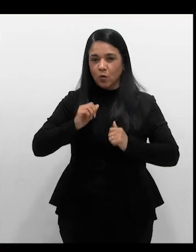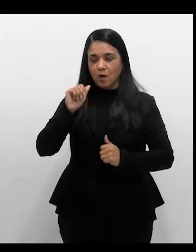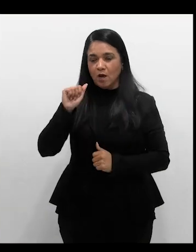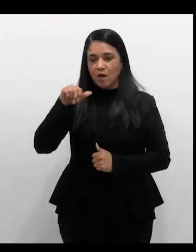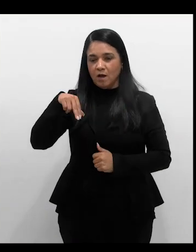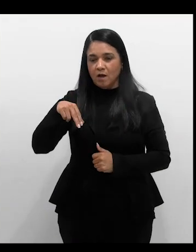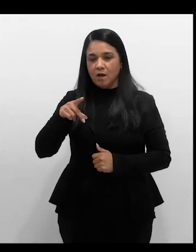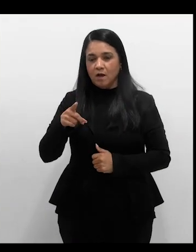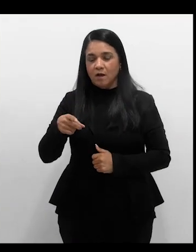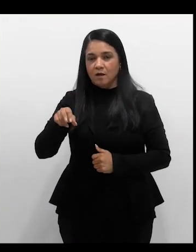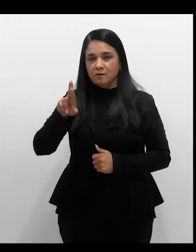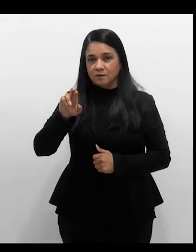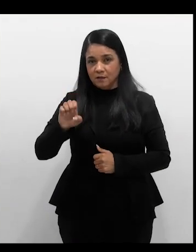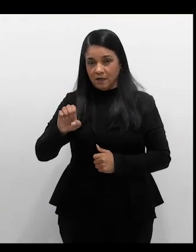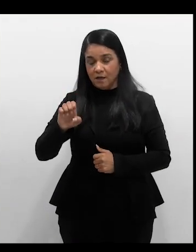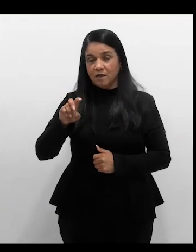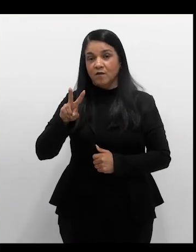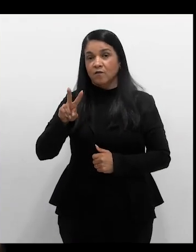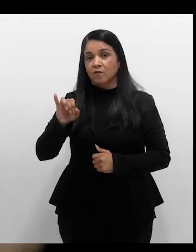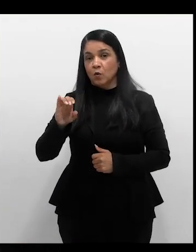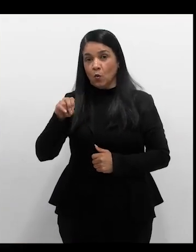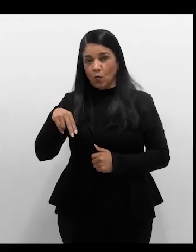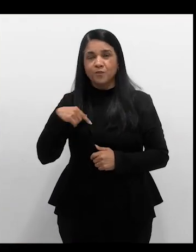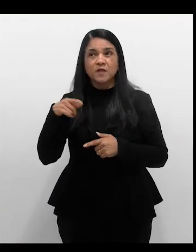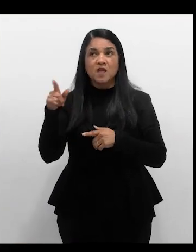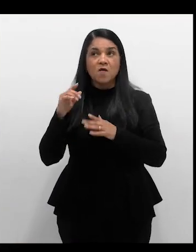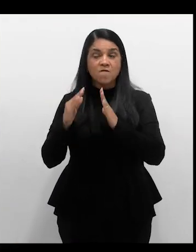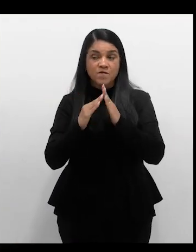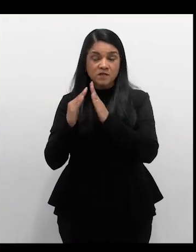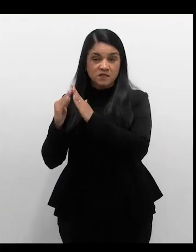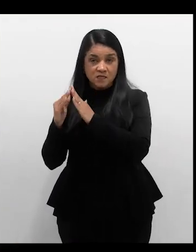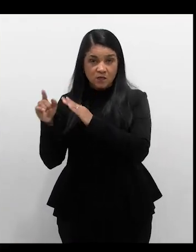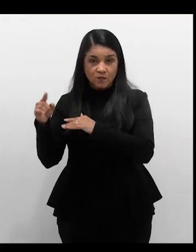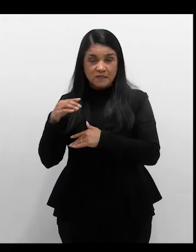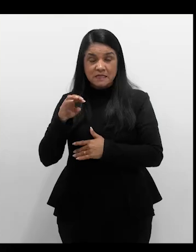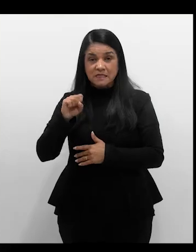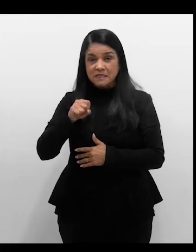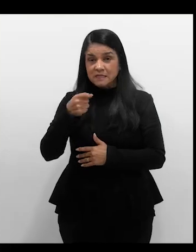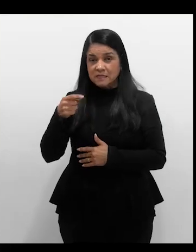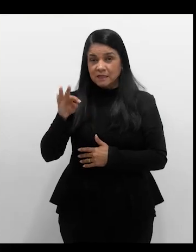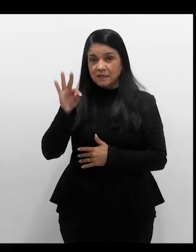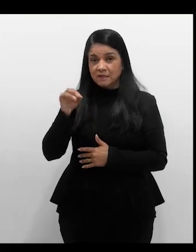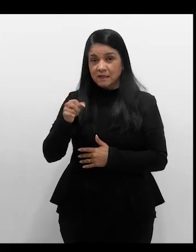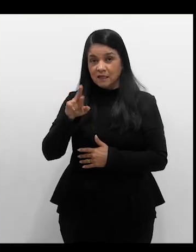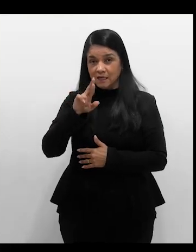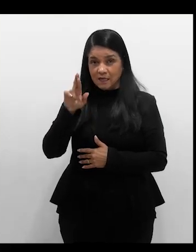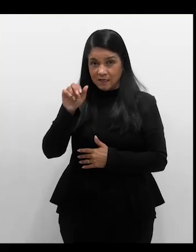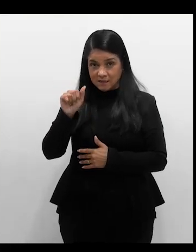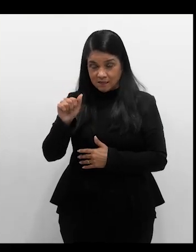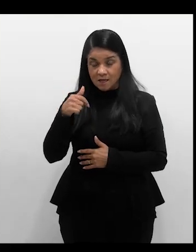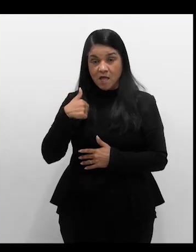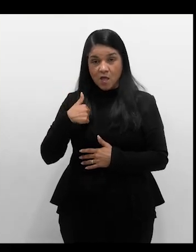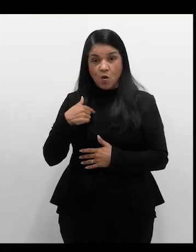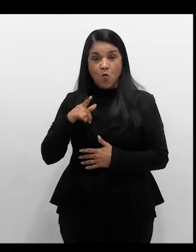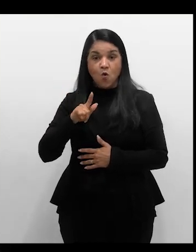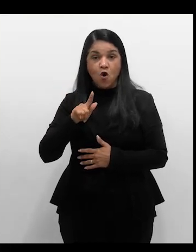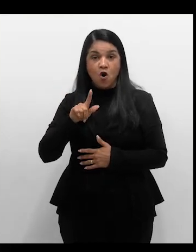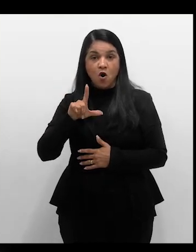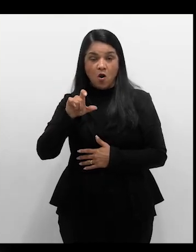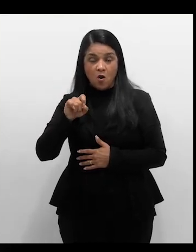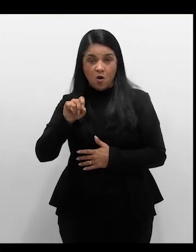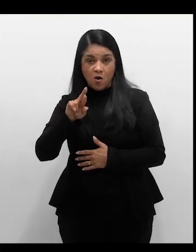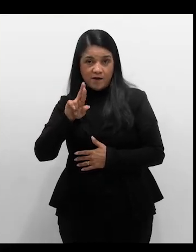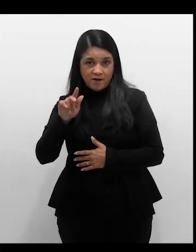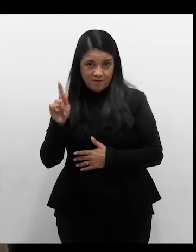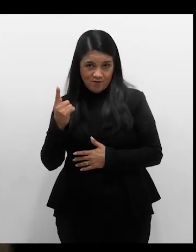Vion era uma paixão, né? Assim, ele era vizinho de Santa Teresa, eu morava na Glória, ele e Elza moravam lá em Santa Teresa. Sim. Então, volta e